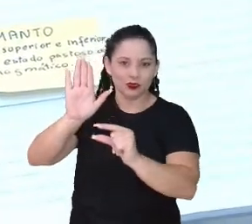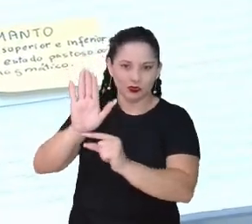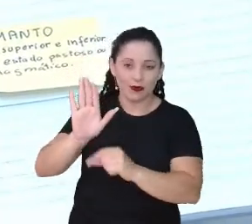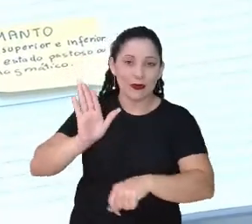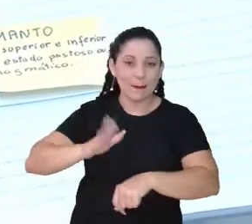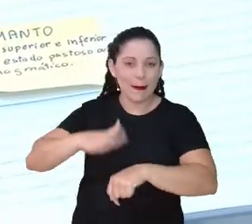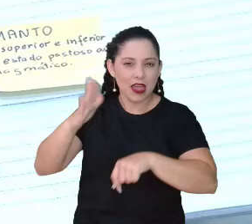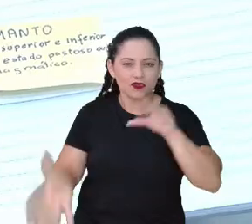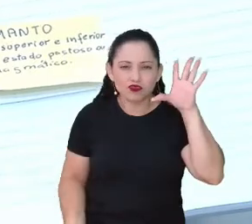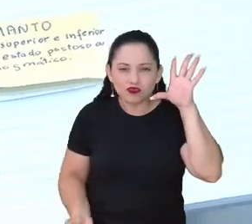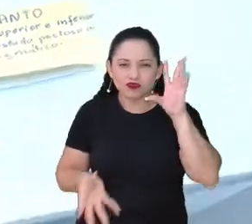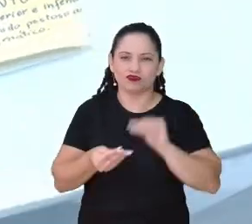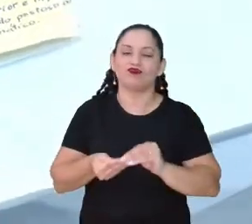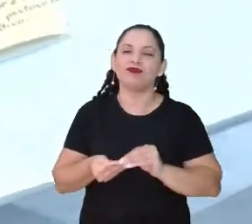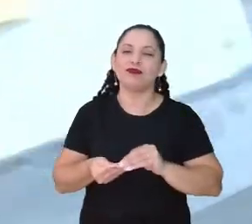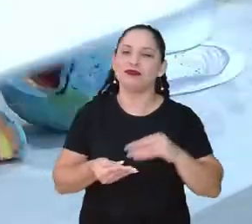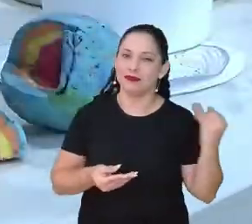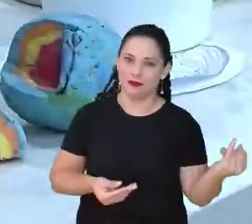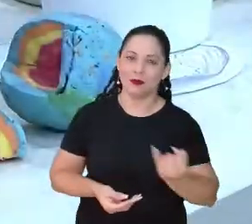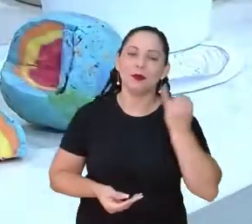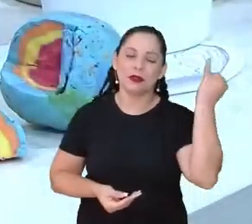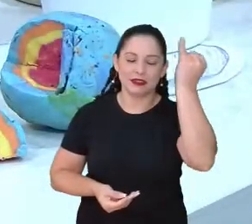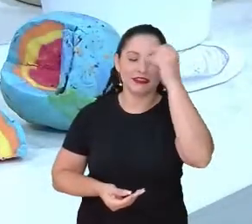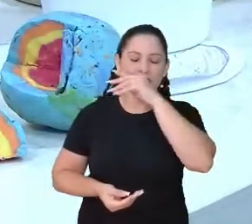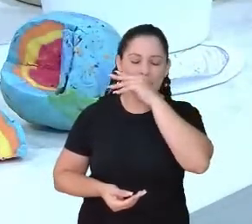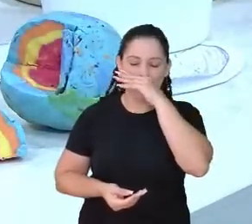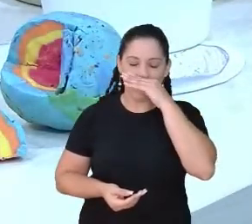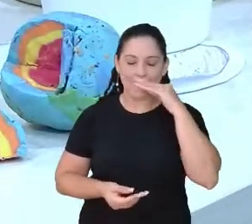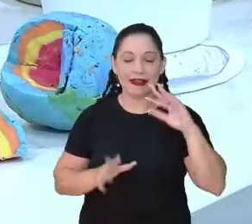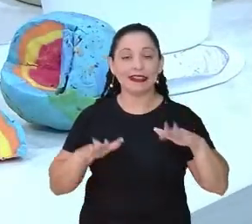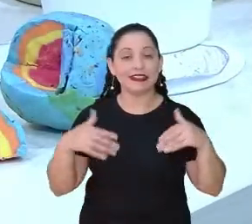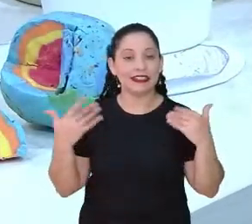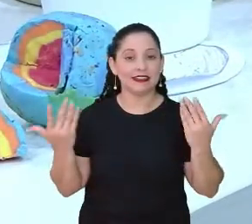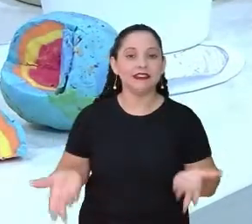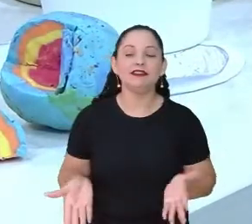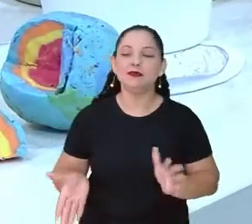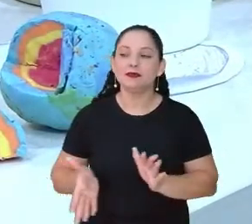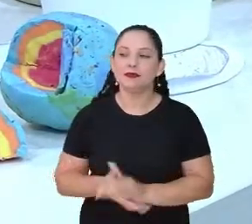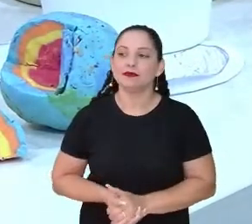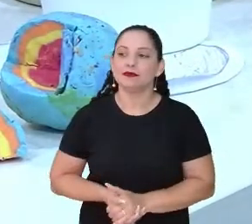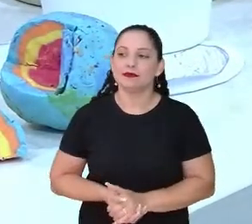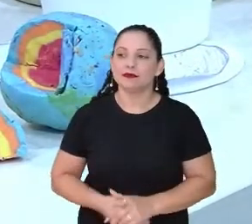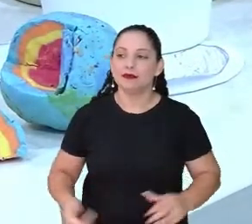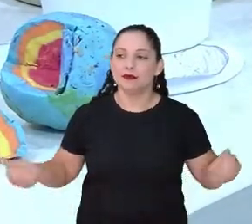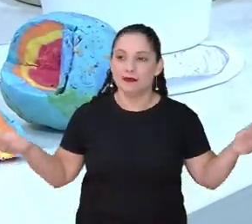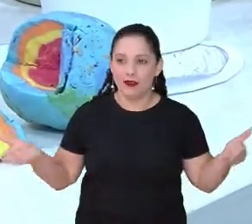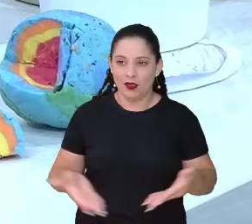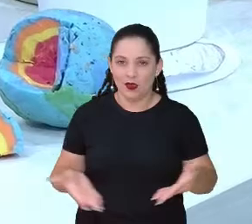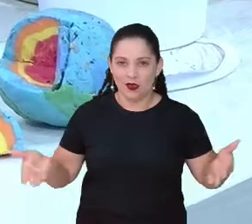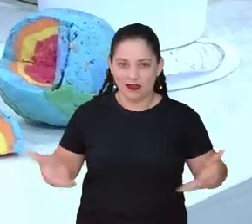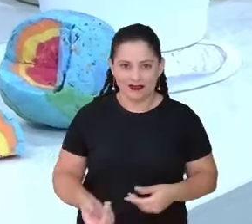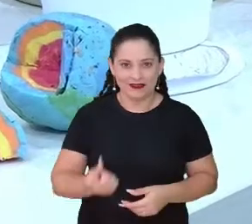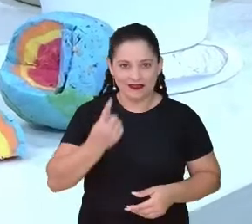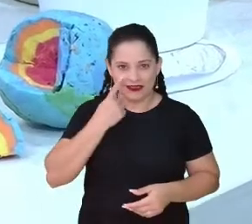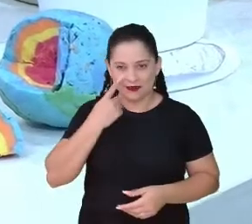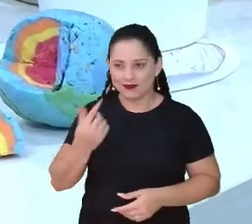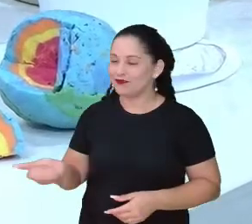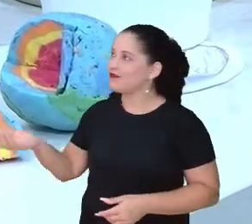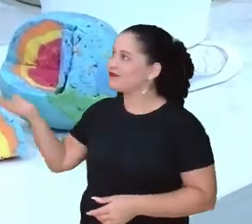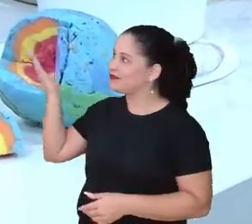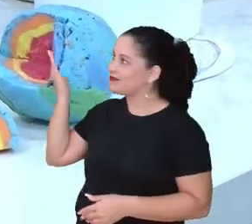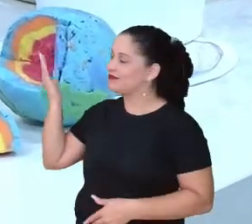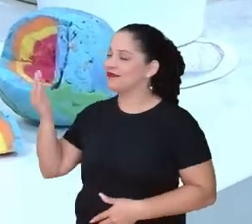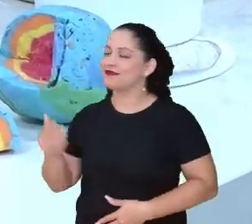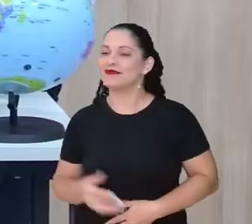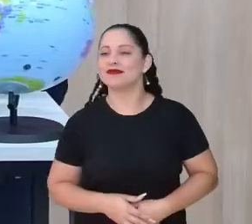mais precisas, mais importantes. E aí, gente, passando aqui, não é? Agora,